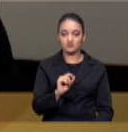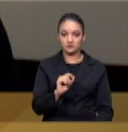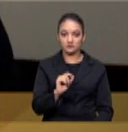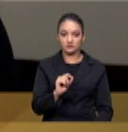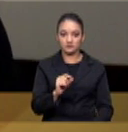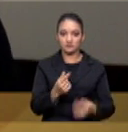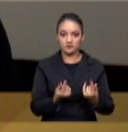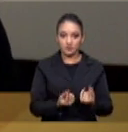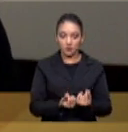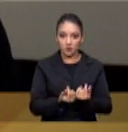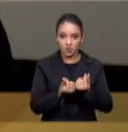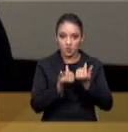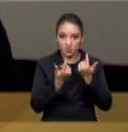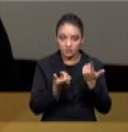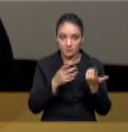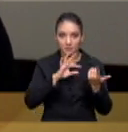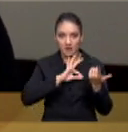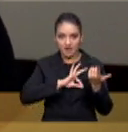o imposto sobre a renda